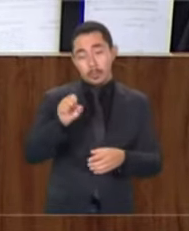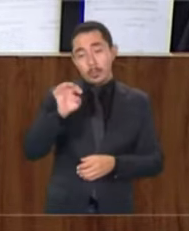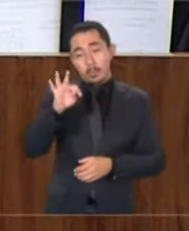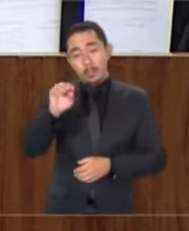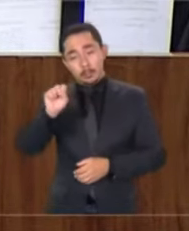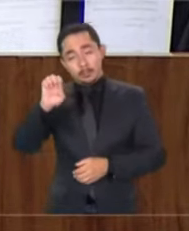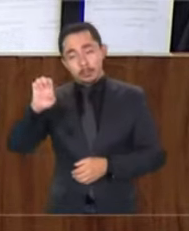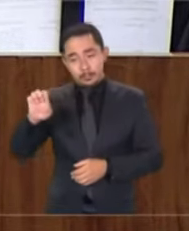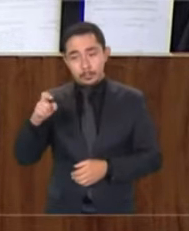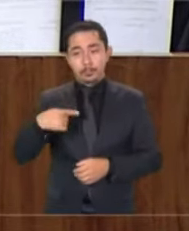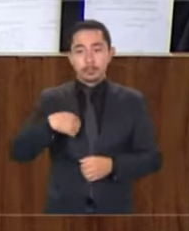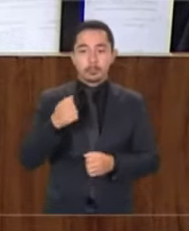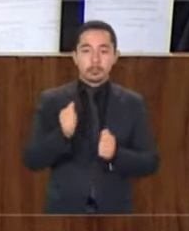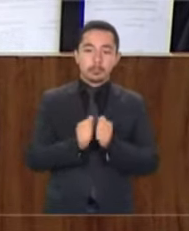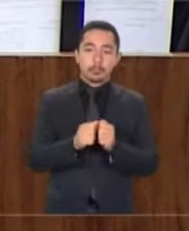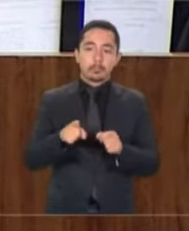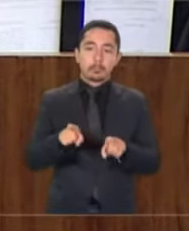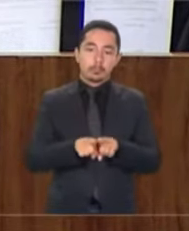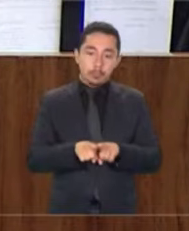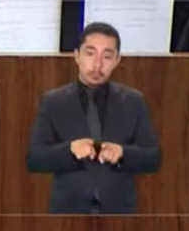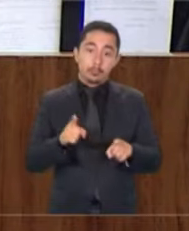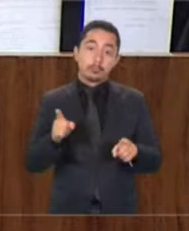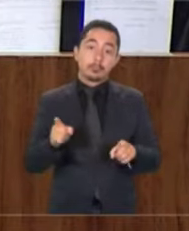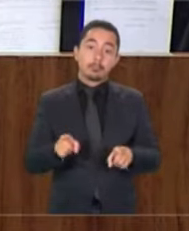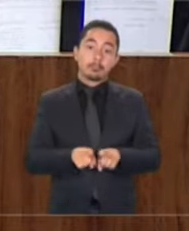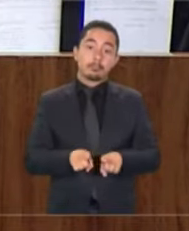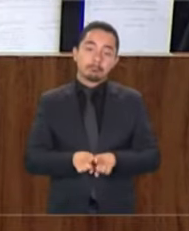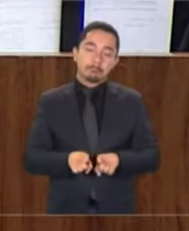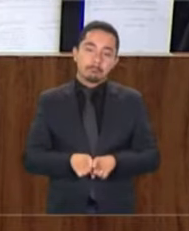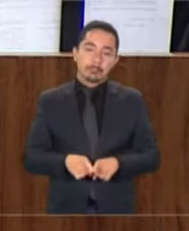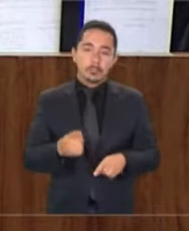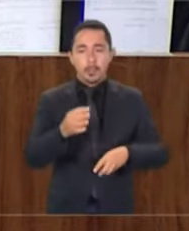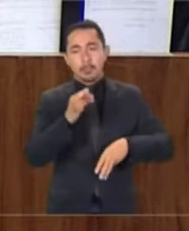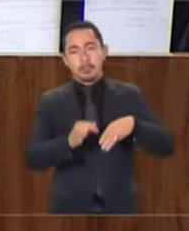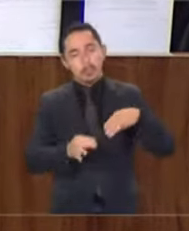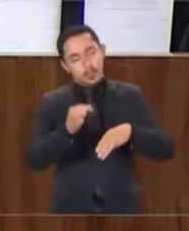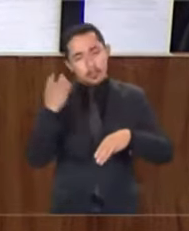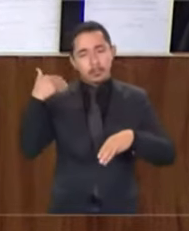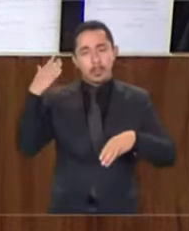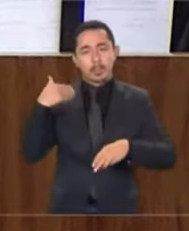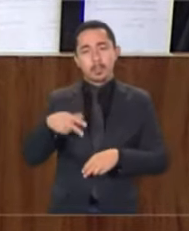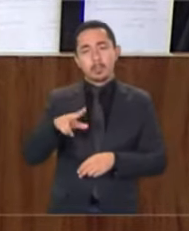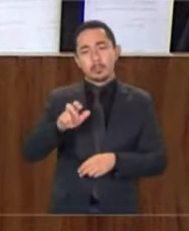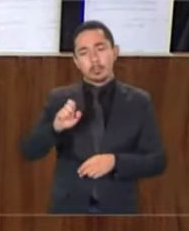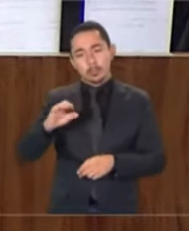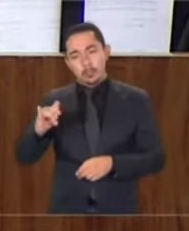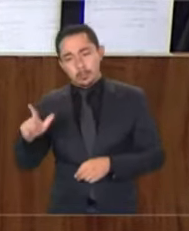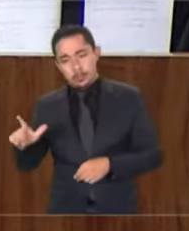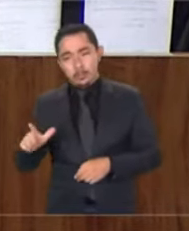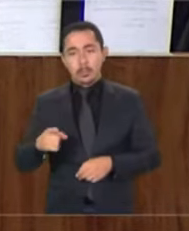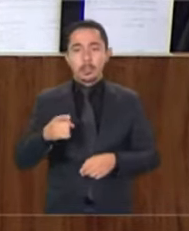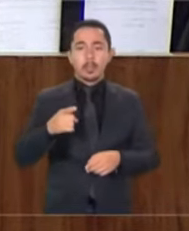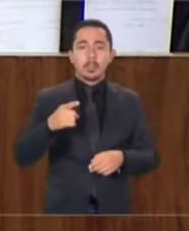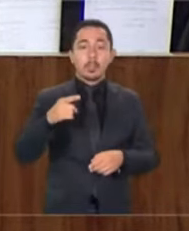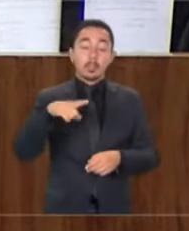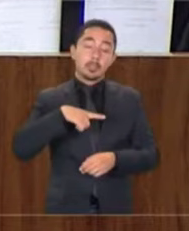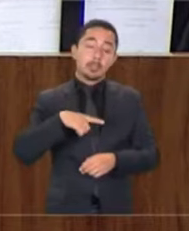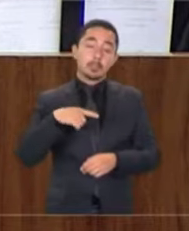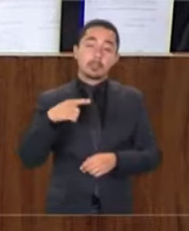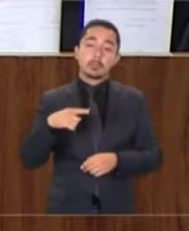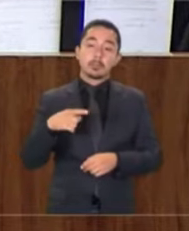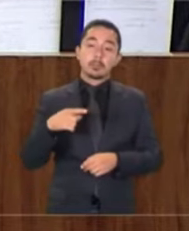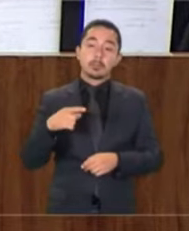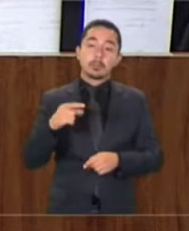Eleitoral, desde a época de ministro Vogal, que isso se tratava do que eu